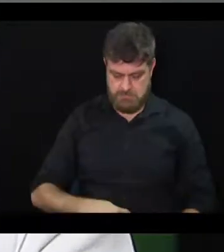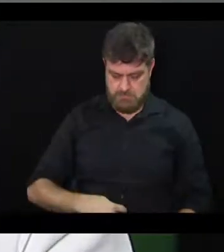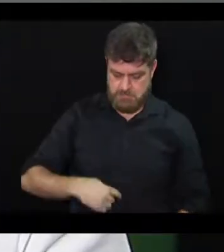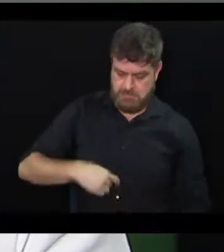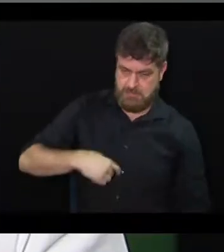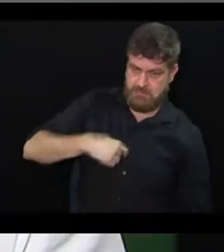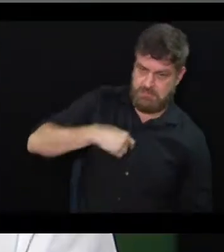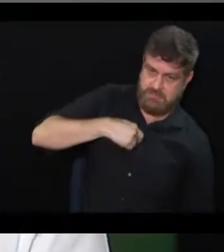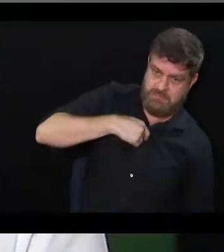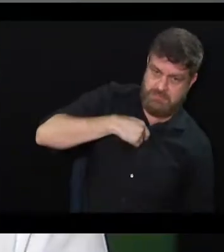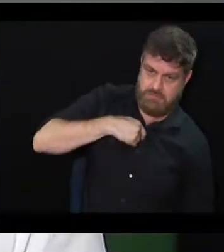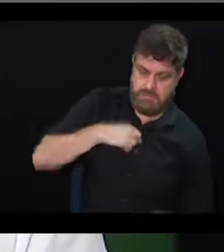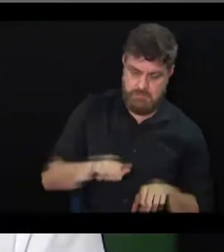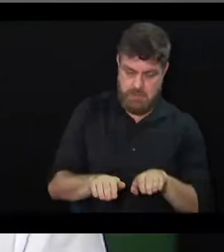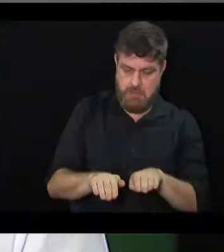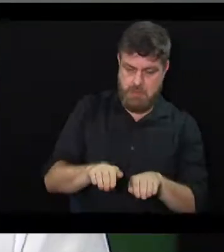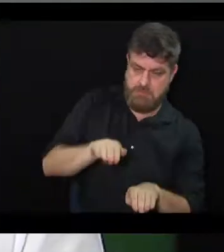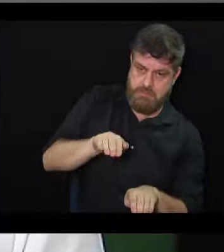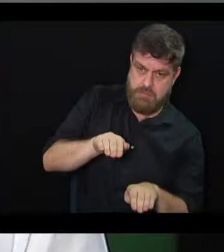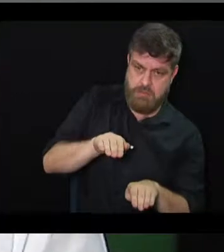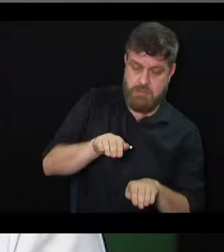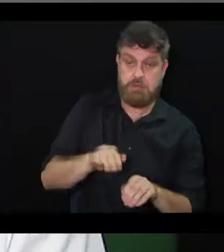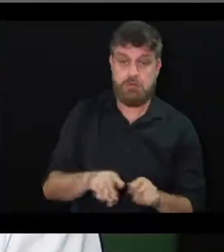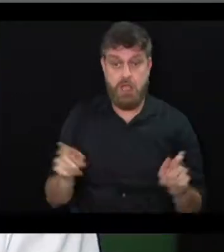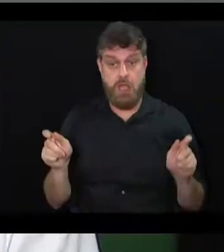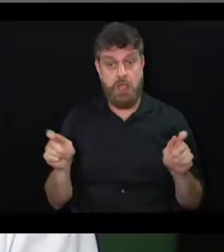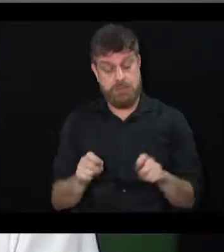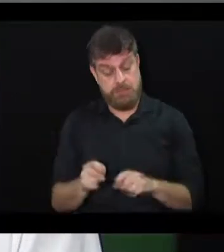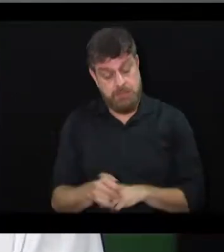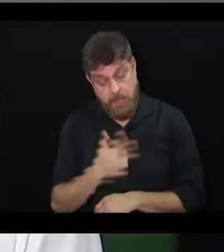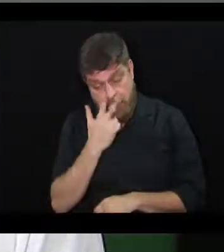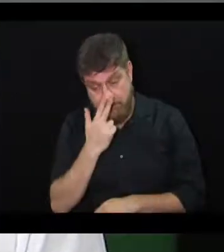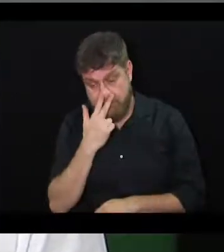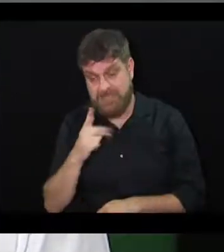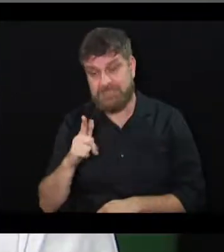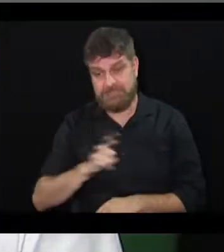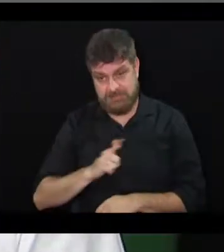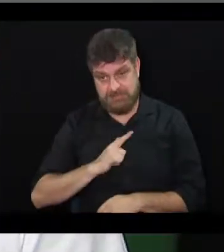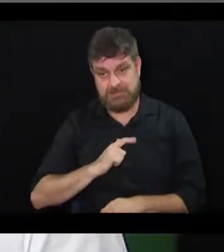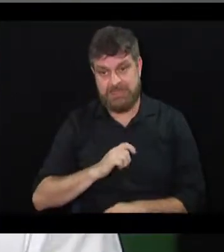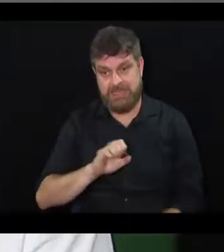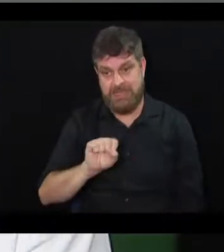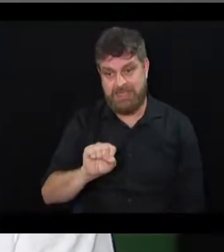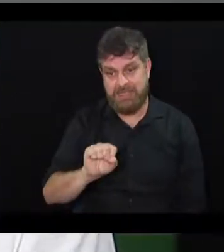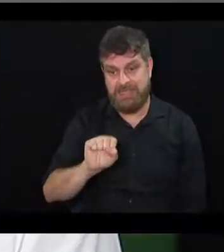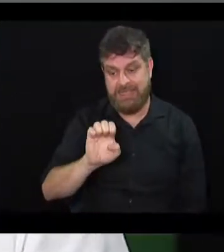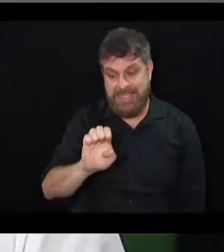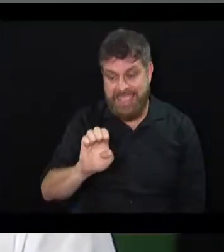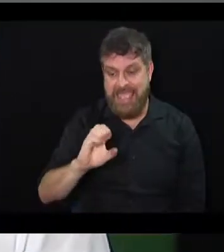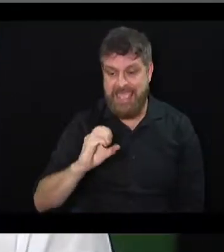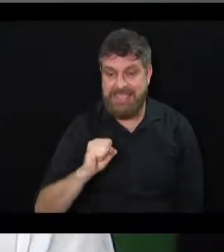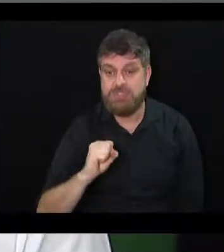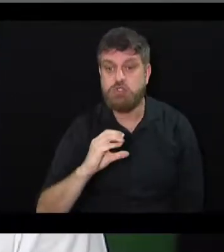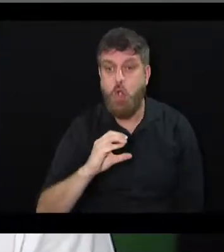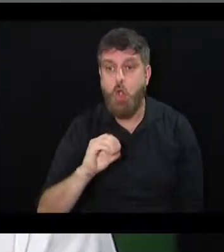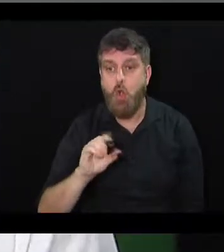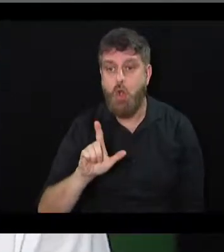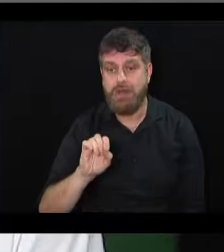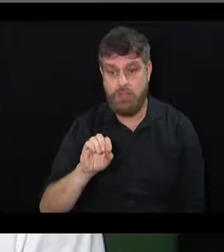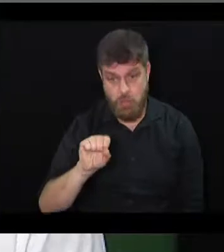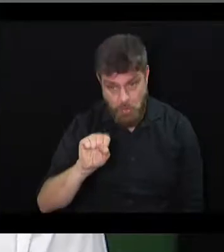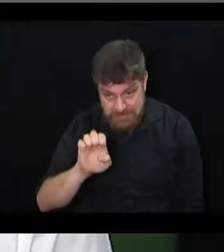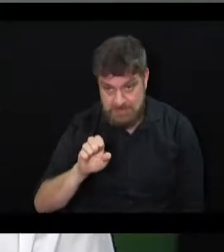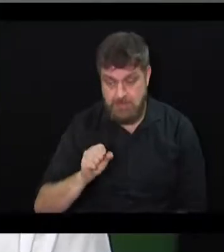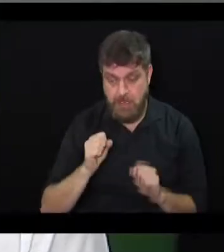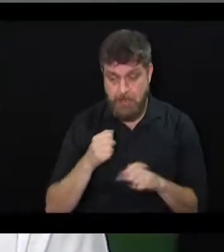então um lado mais alto que o outro, isso pode ser um indício de escoliose e aí deveremos procurar